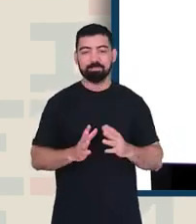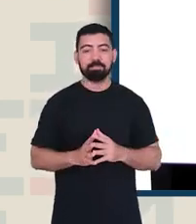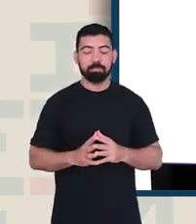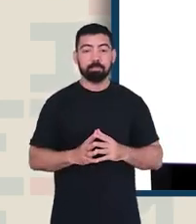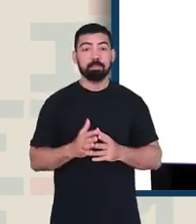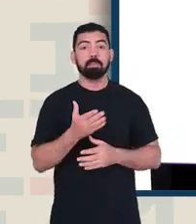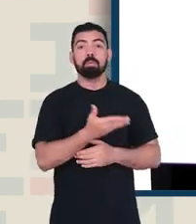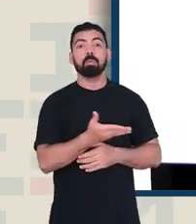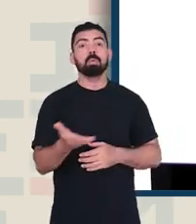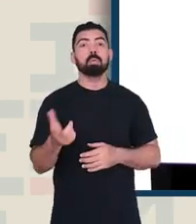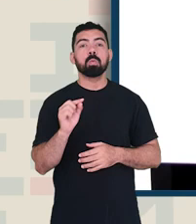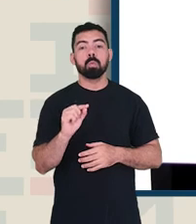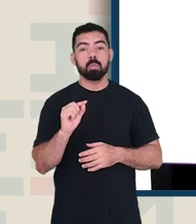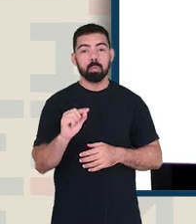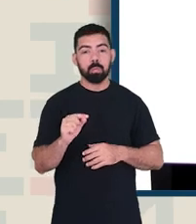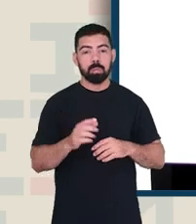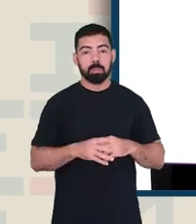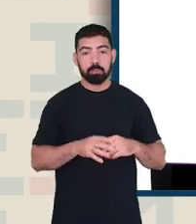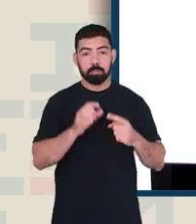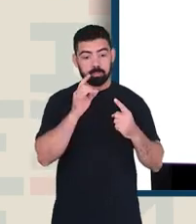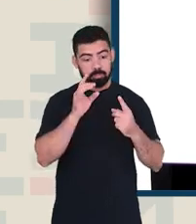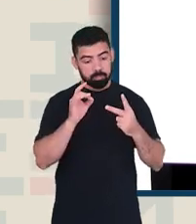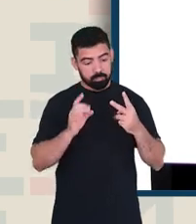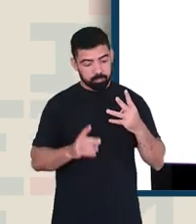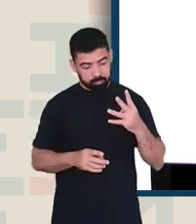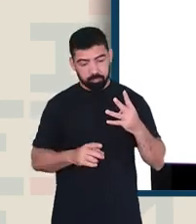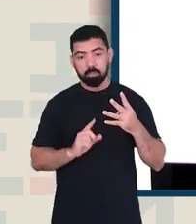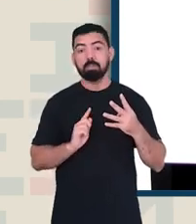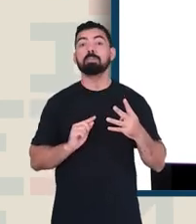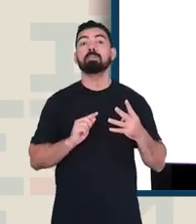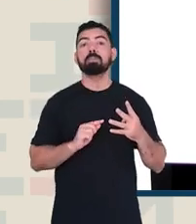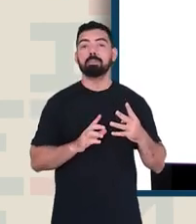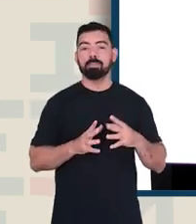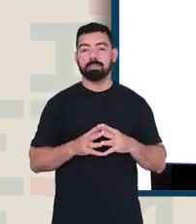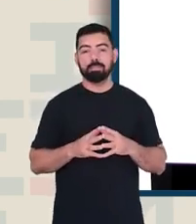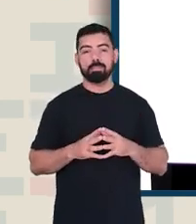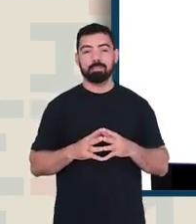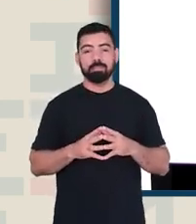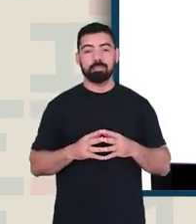Então, estas eram todas a